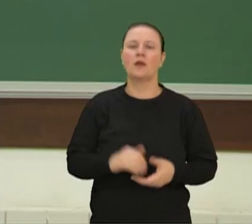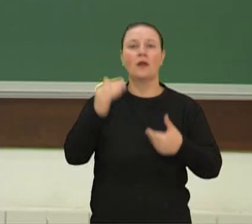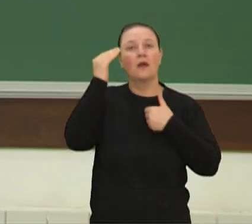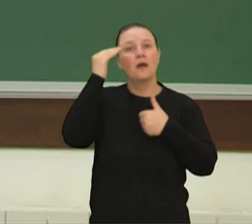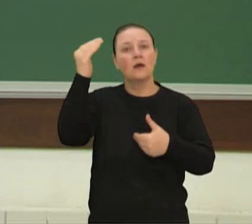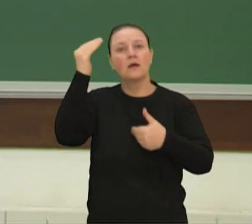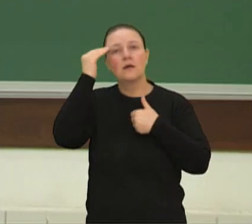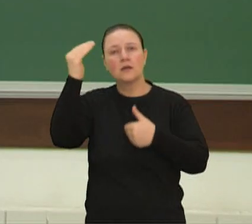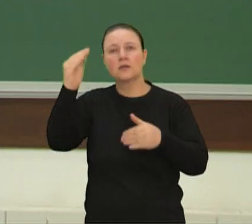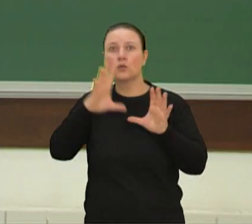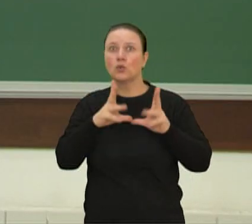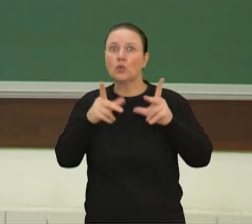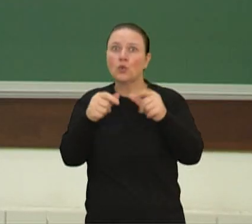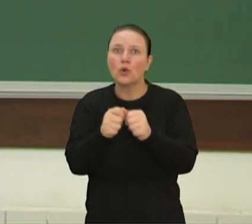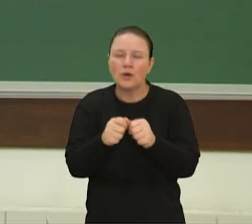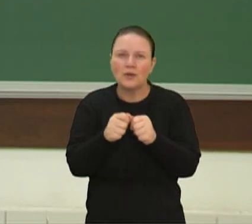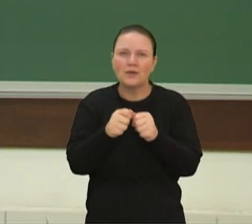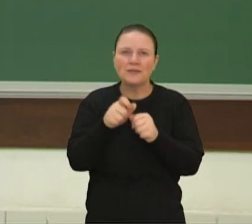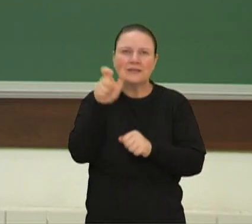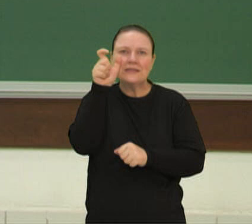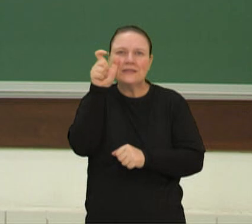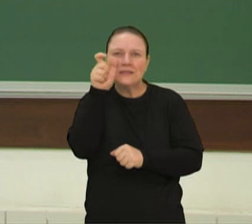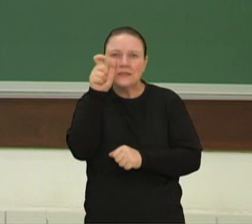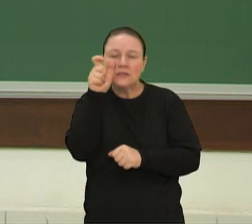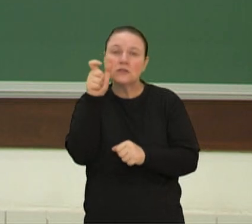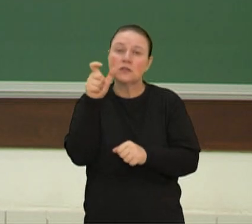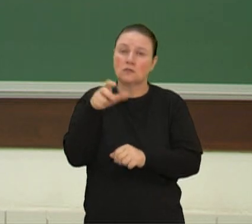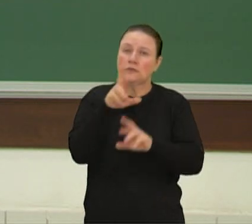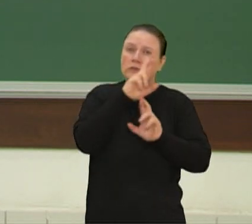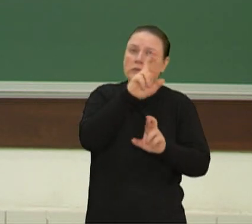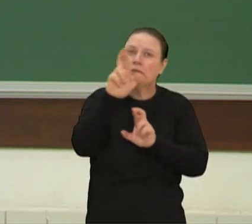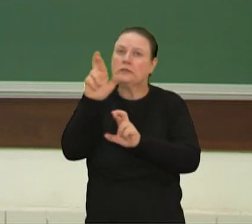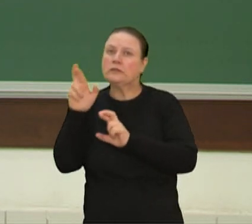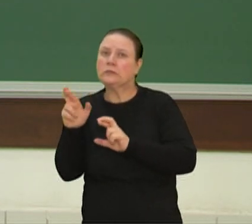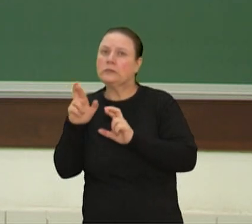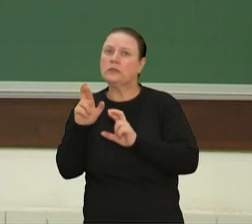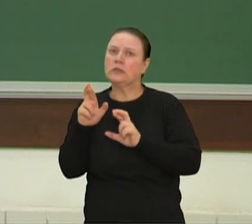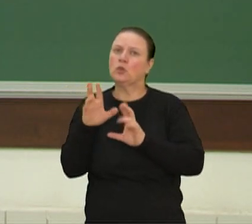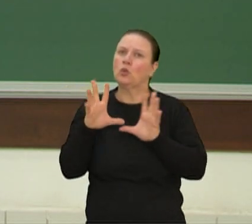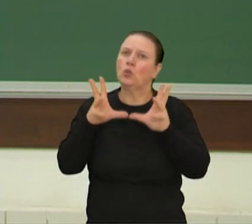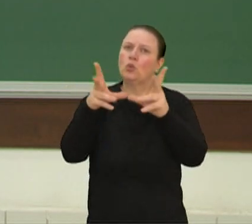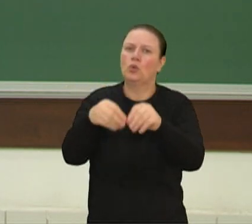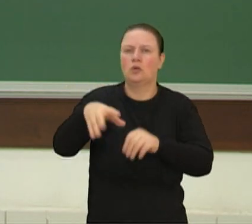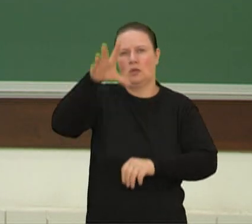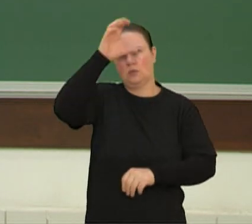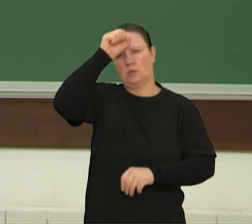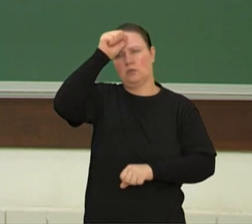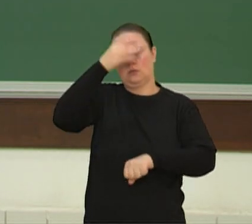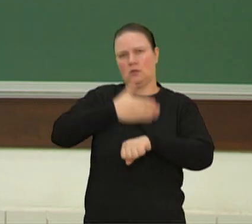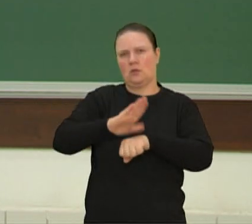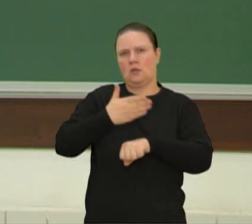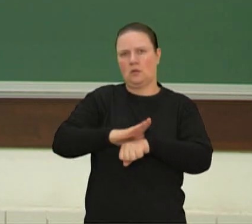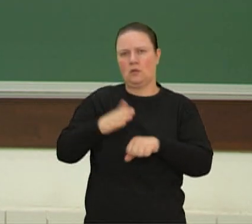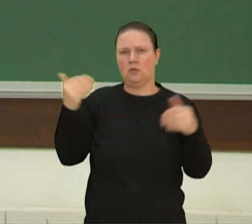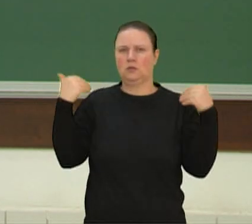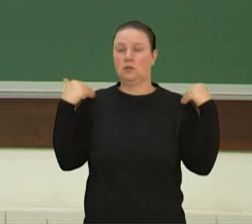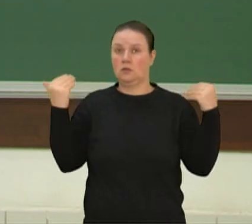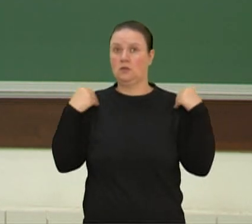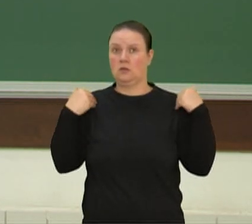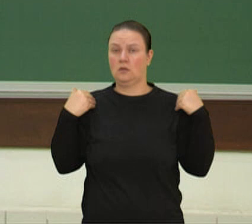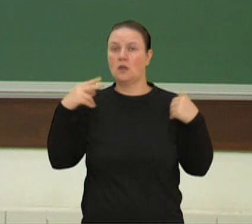Agradeço então a sua atenção, espero que tenha aprendido um pouco mais sobre a prática de exercícios físicos, atente-se